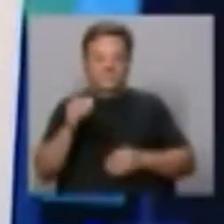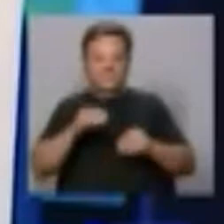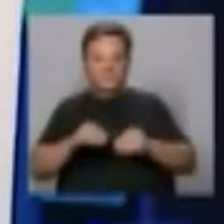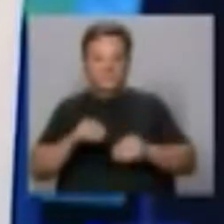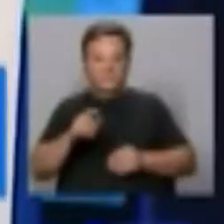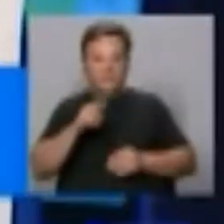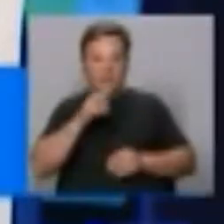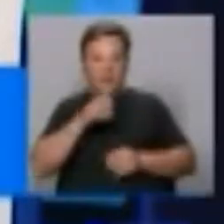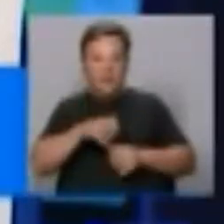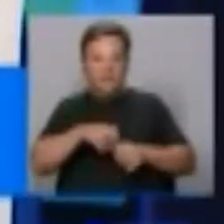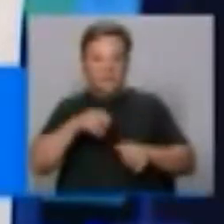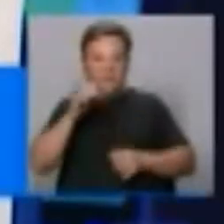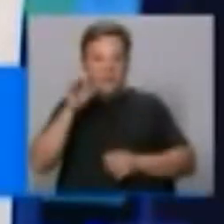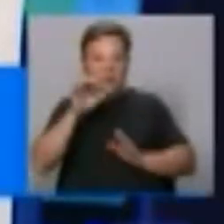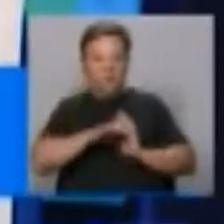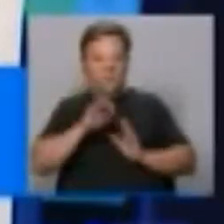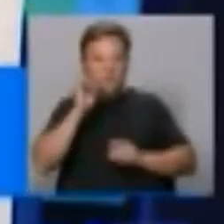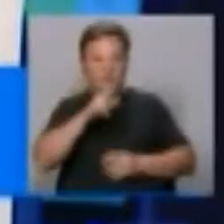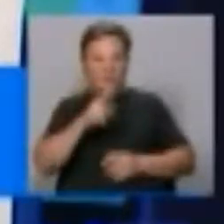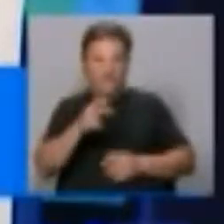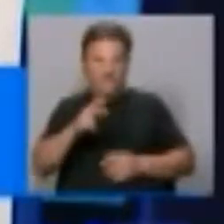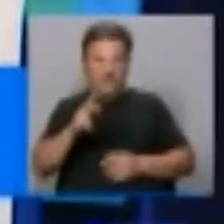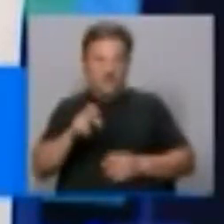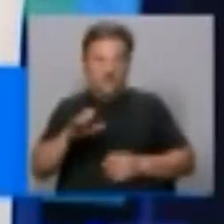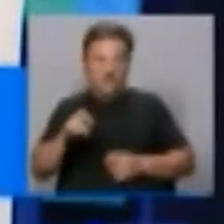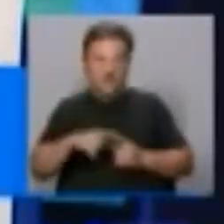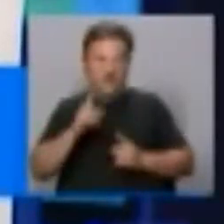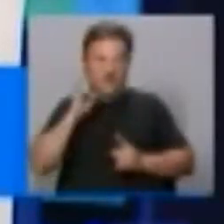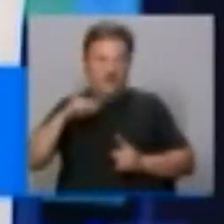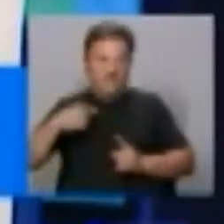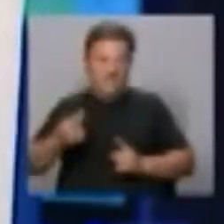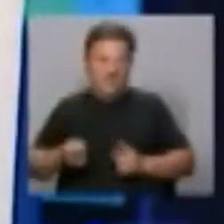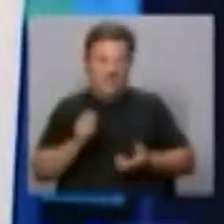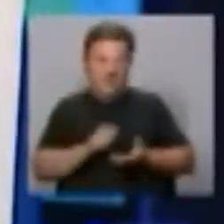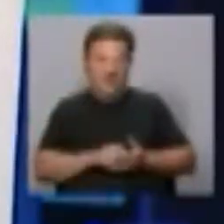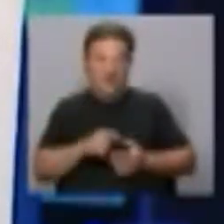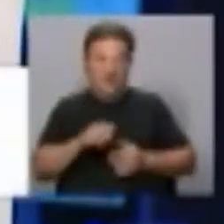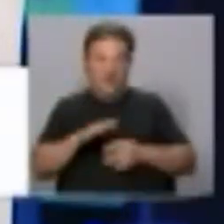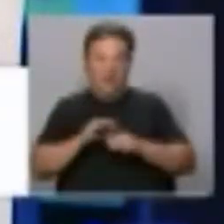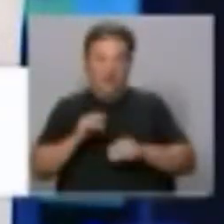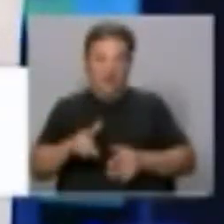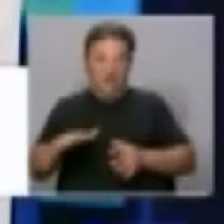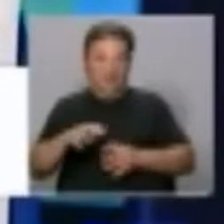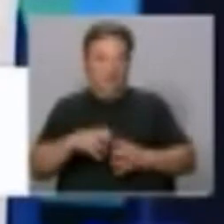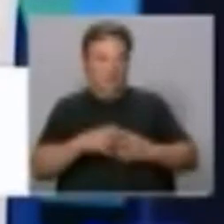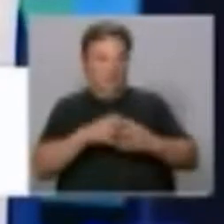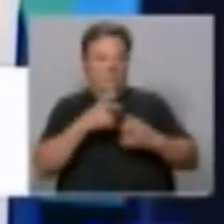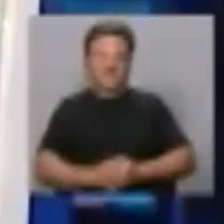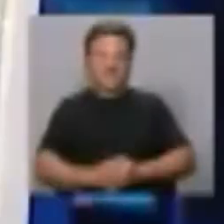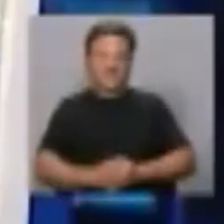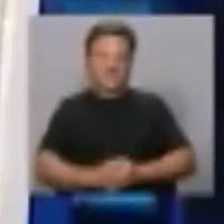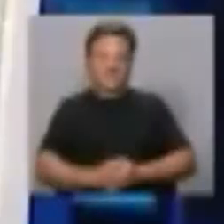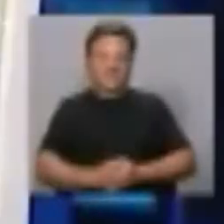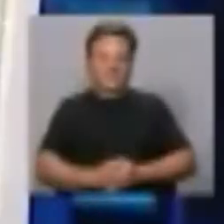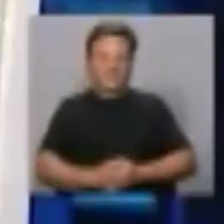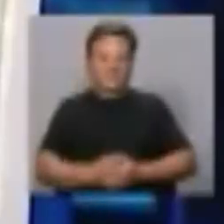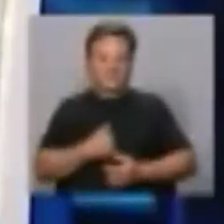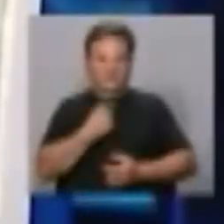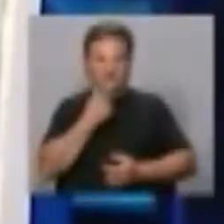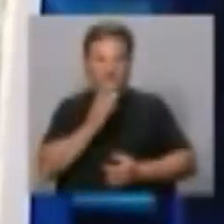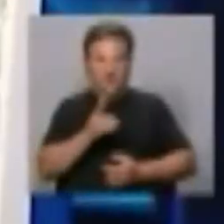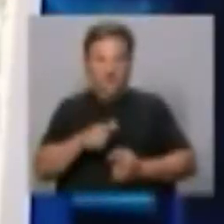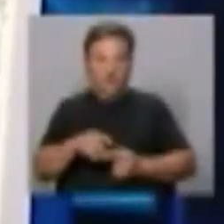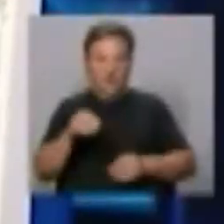para a Assembleia Constituinte na Venezuela, são amanhã. E dada a situação tensa que se vive no país, cerca de... E como lhe disse,